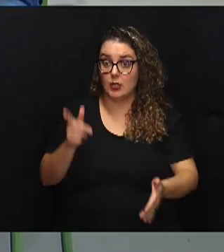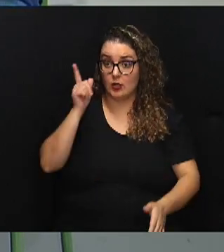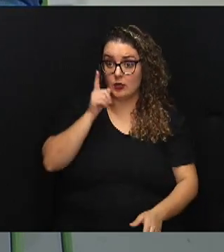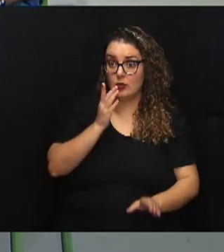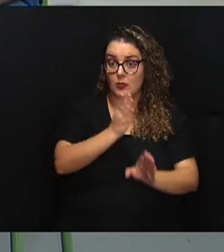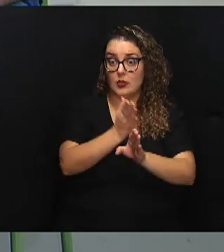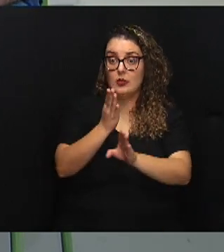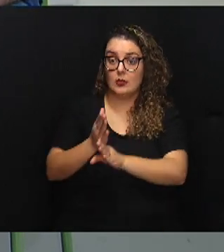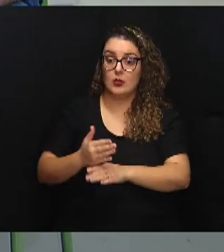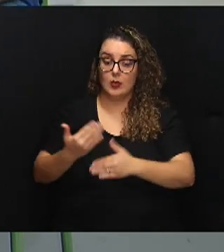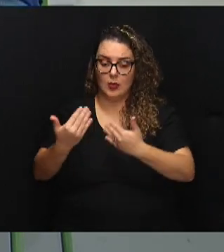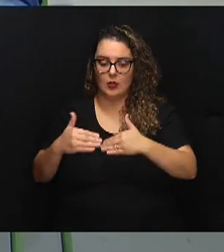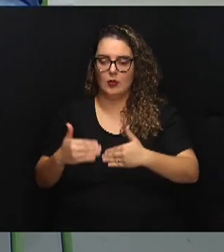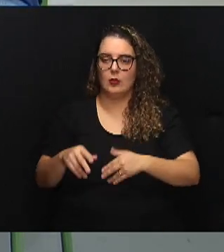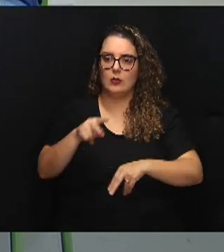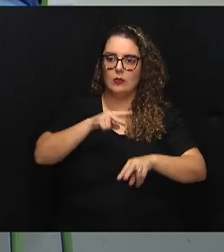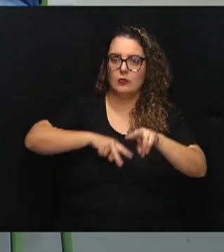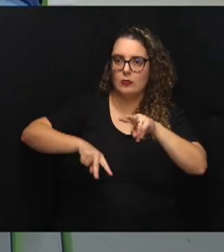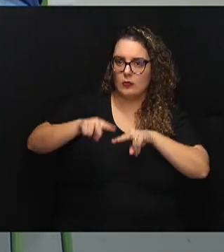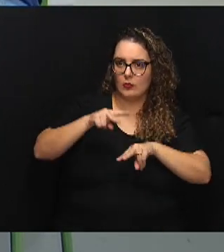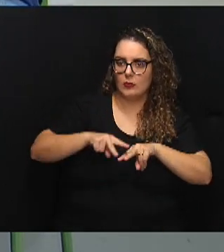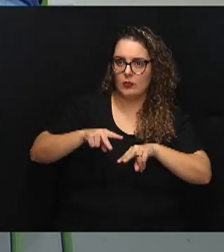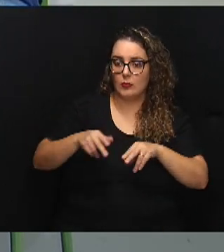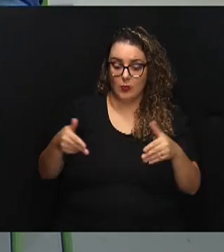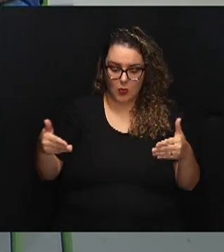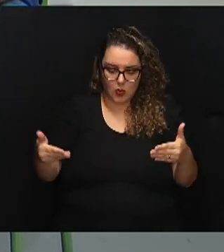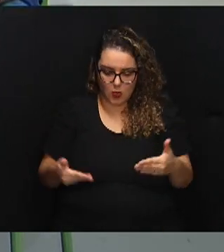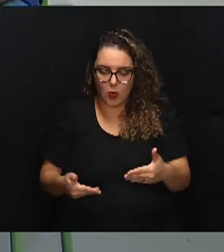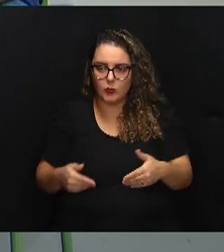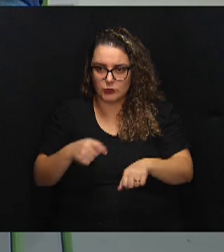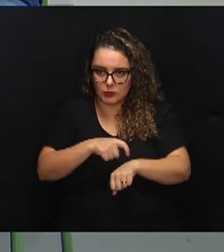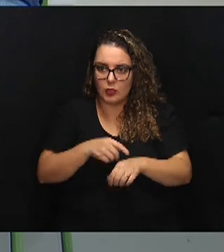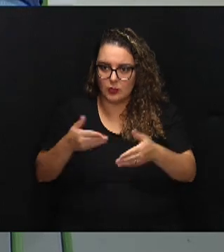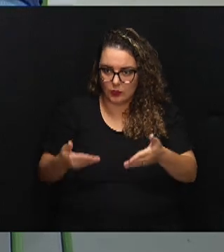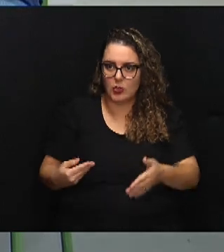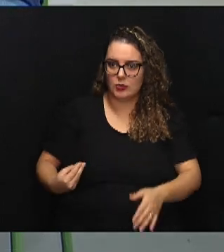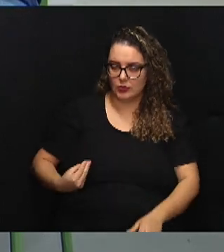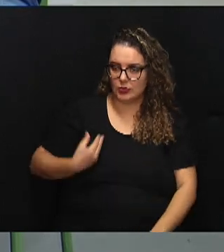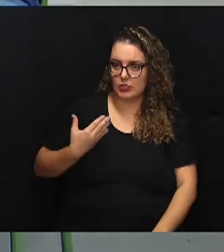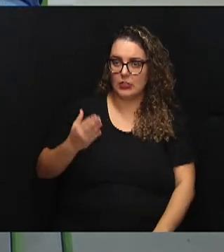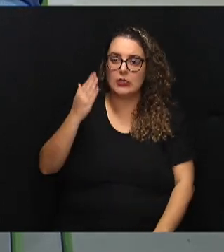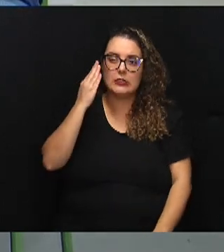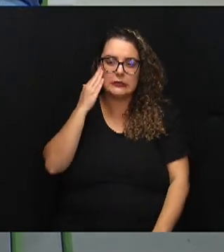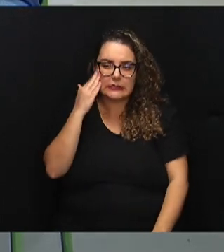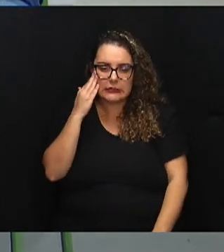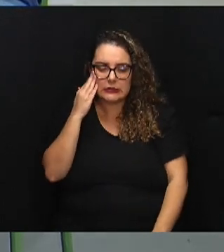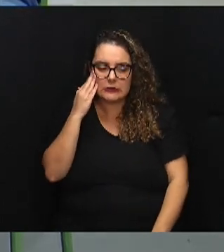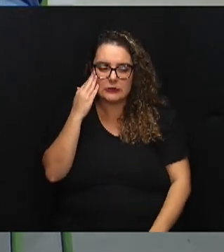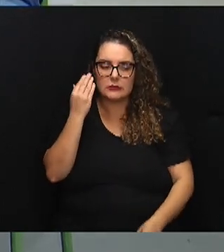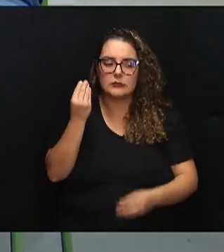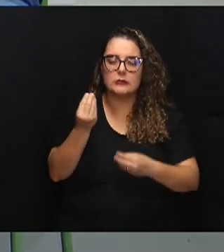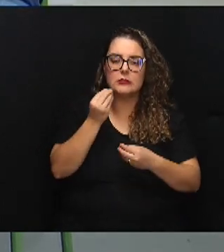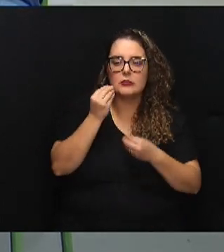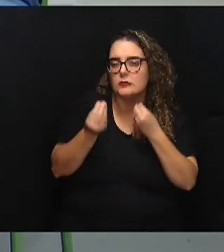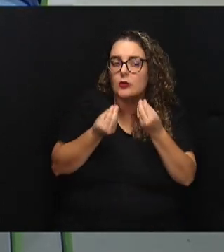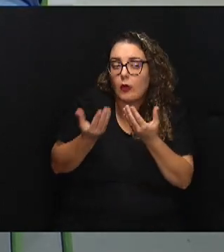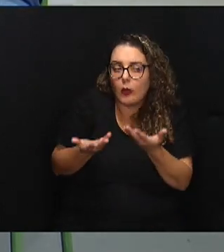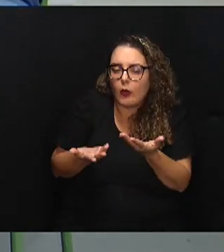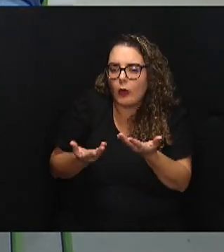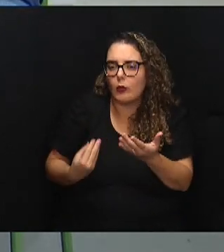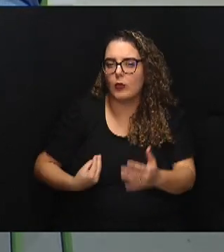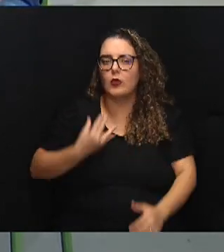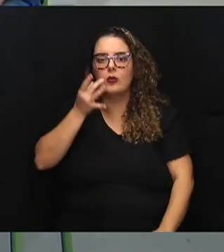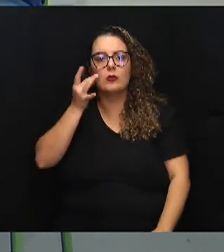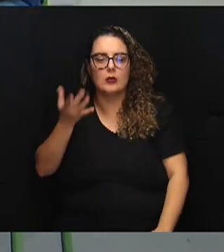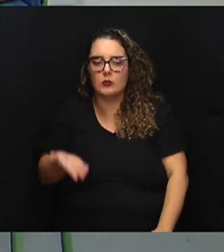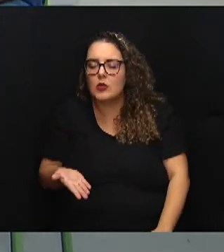que o Enem é uma prova que está olhando para o hoje, para o momento que nós estamos vivendo, tentando entender como que a gente chegou aqui. Por que nós vivemos assim, por que